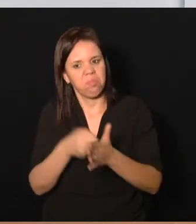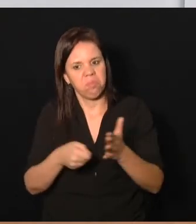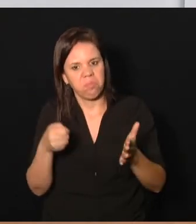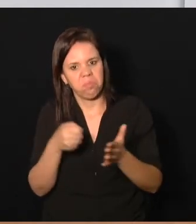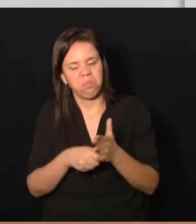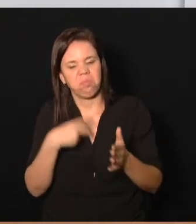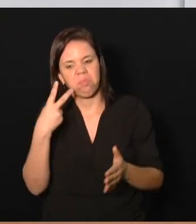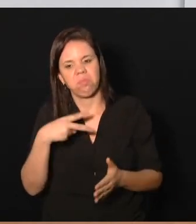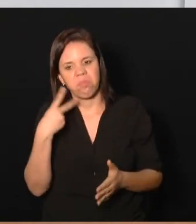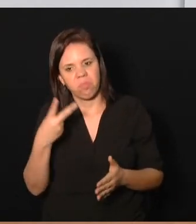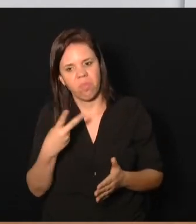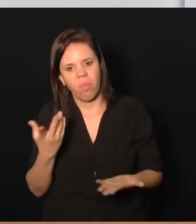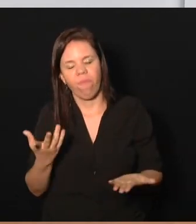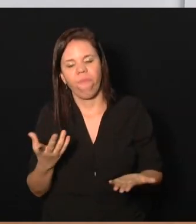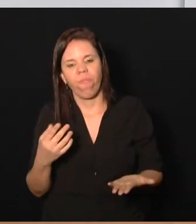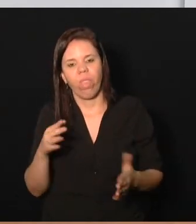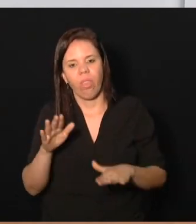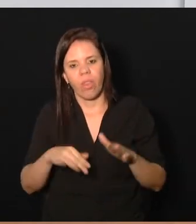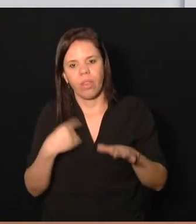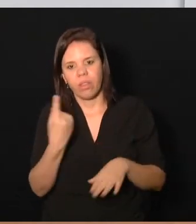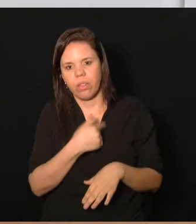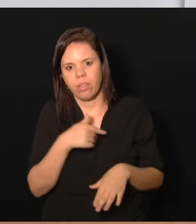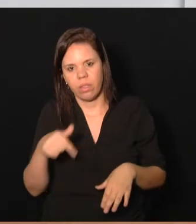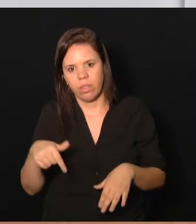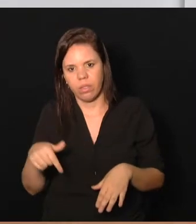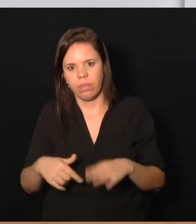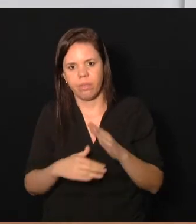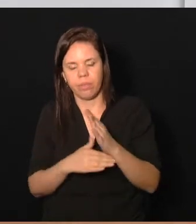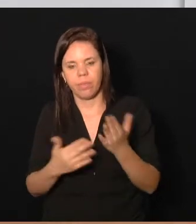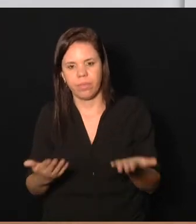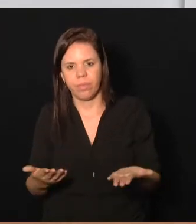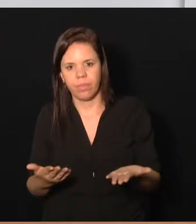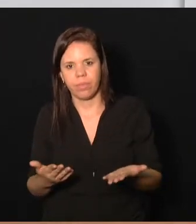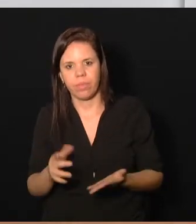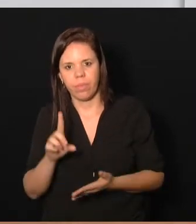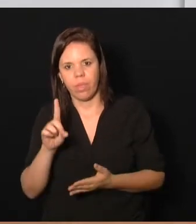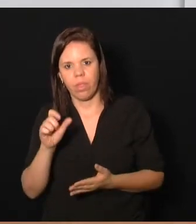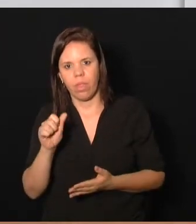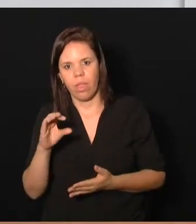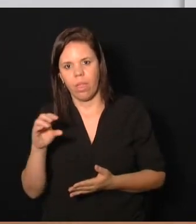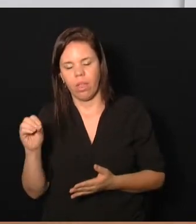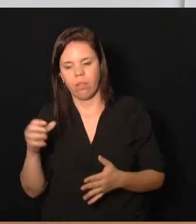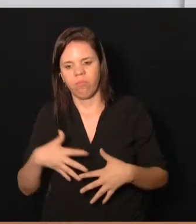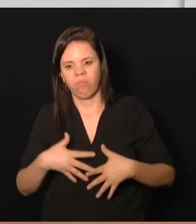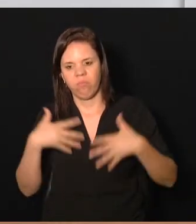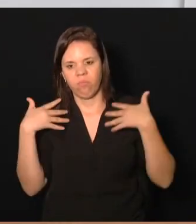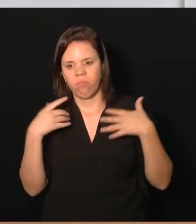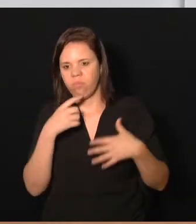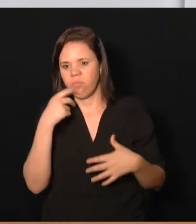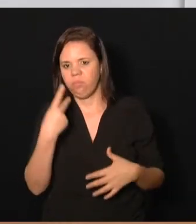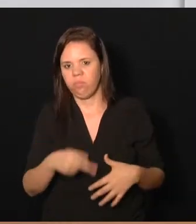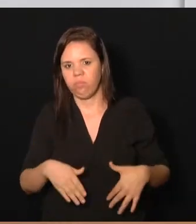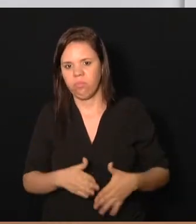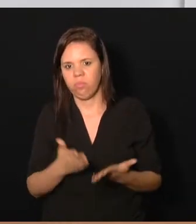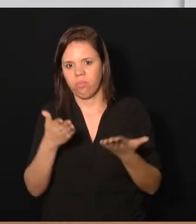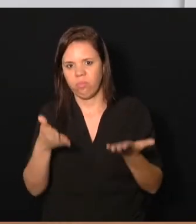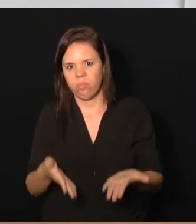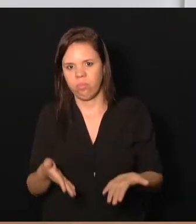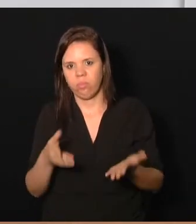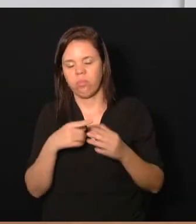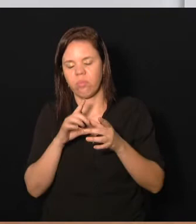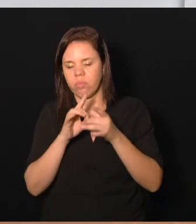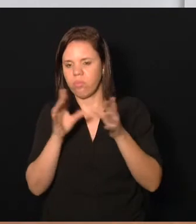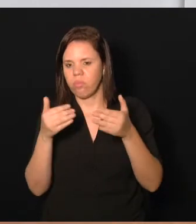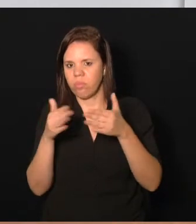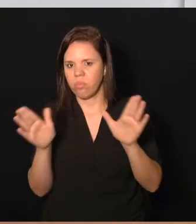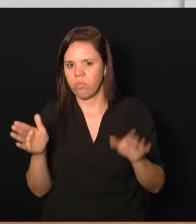os nossos decanos aqui da casa, e tenho muito orgulho de ser campineiro e estar aqui à